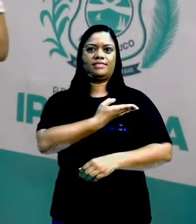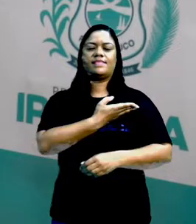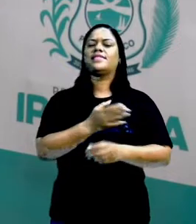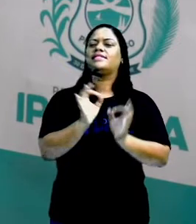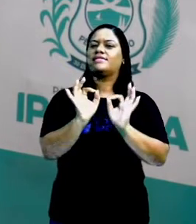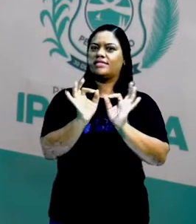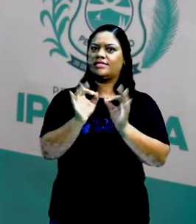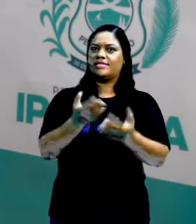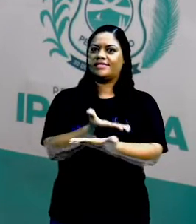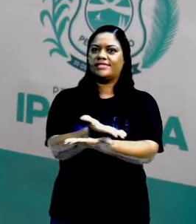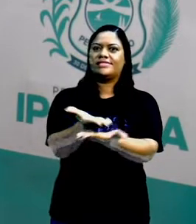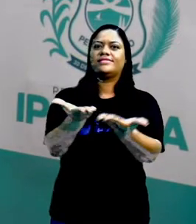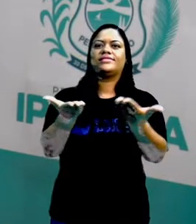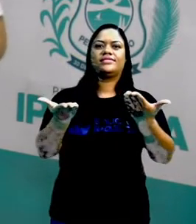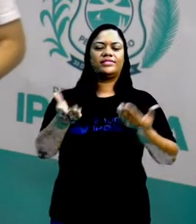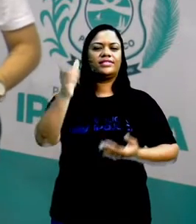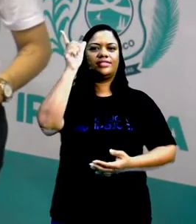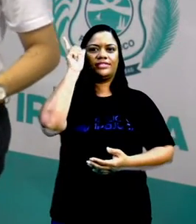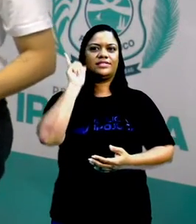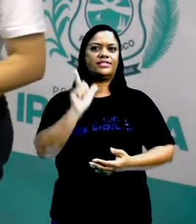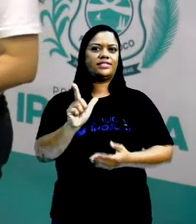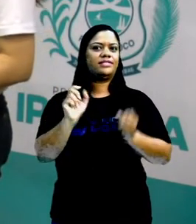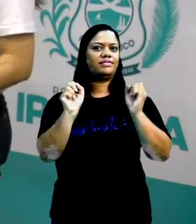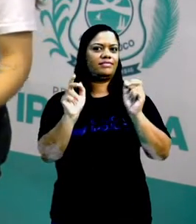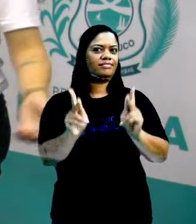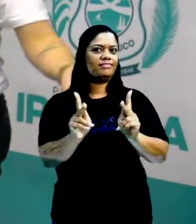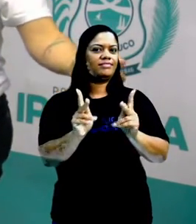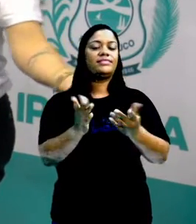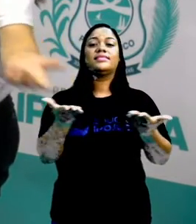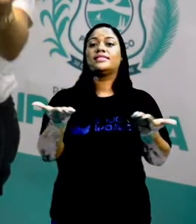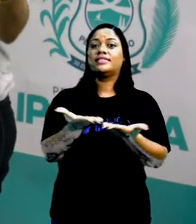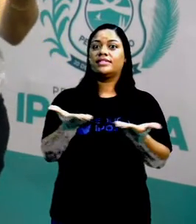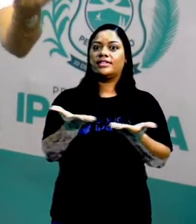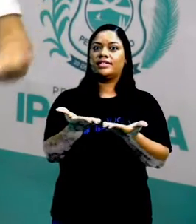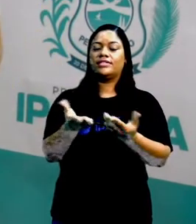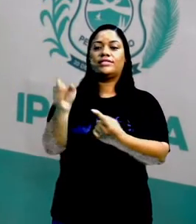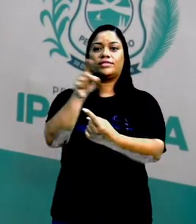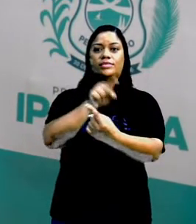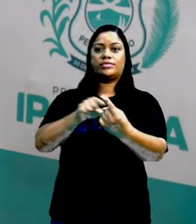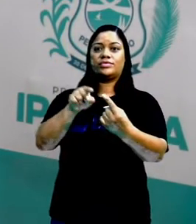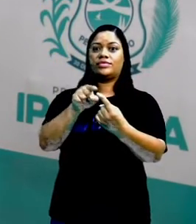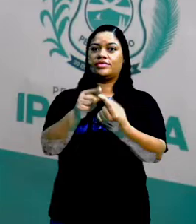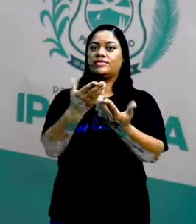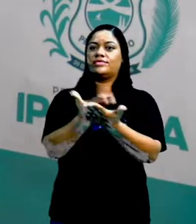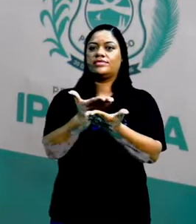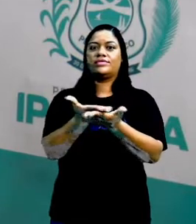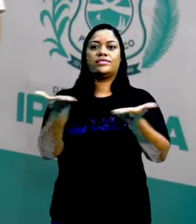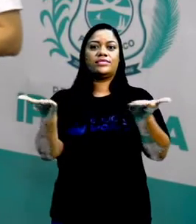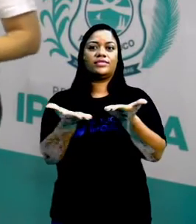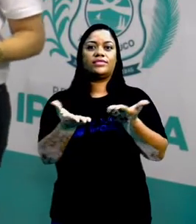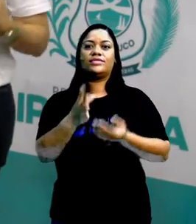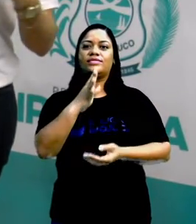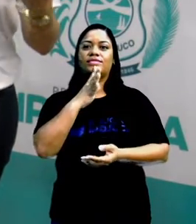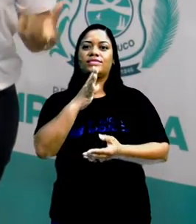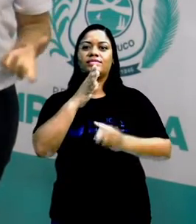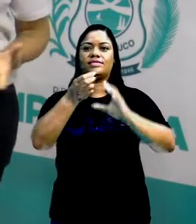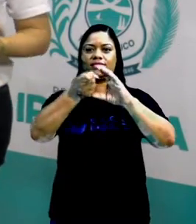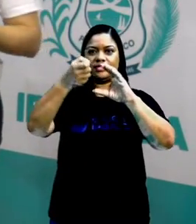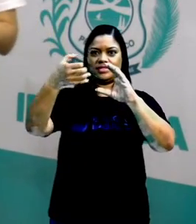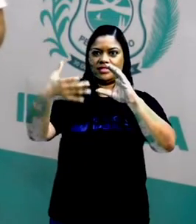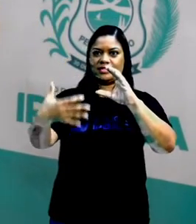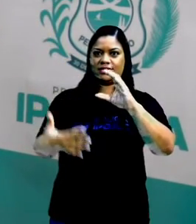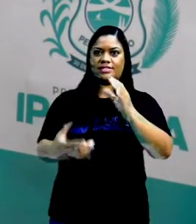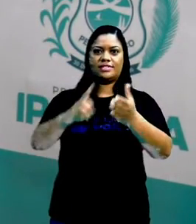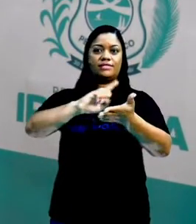Tenho certeza que vocês conseguiram, ok? E aí vamos ao objetivo da nossa aula de hoje. Reconhecer as características